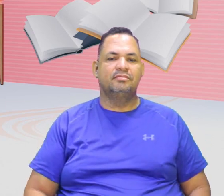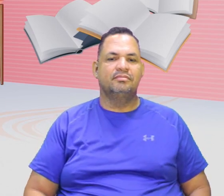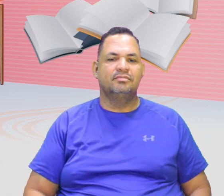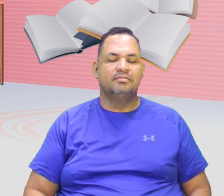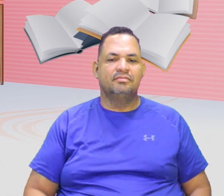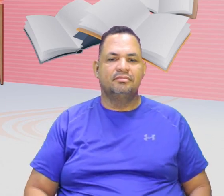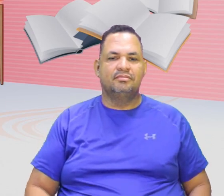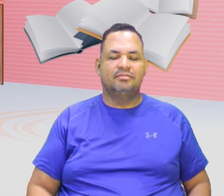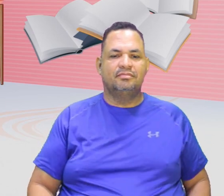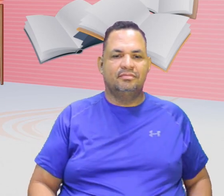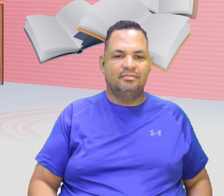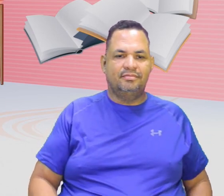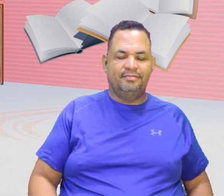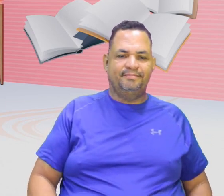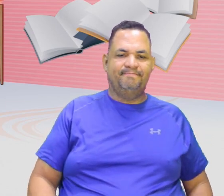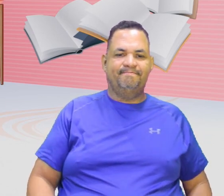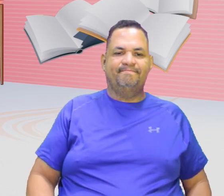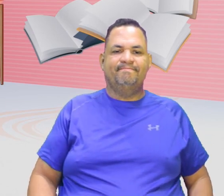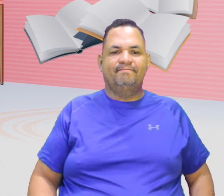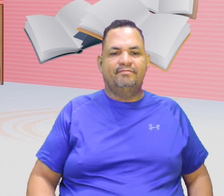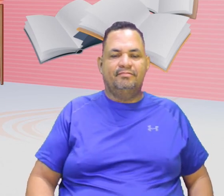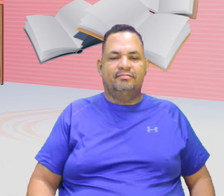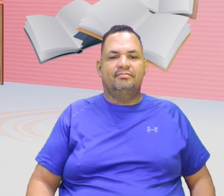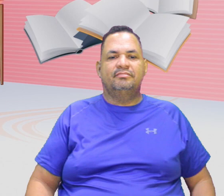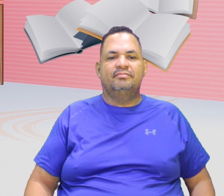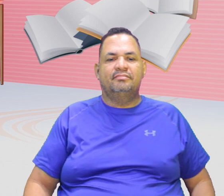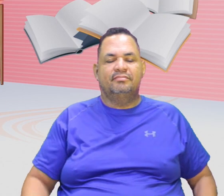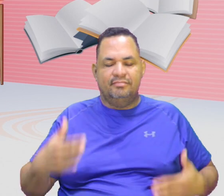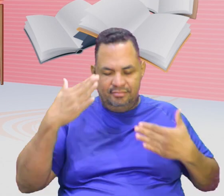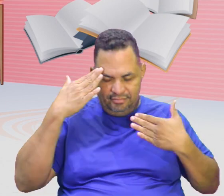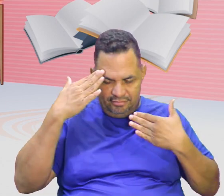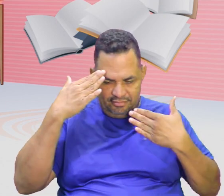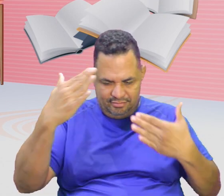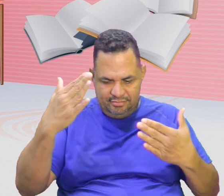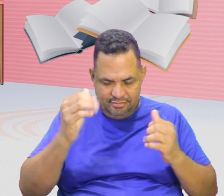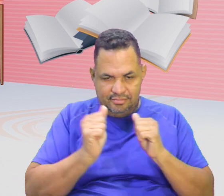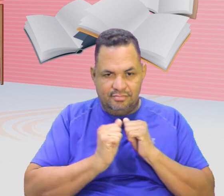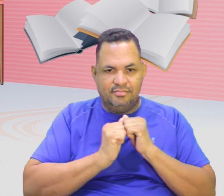para vocês o nosso clube. Exatamente. Então, amadinhos, muito obrigada